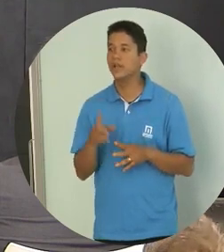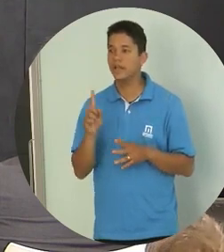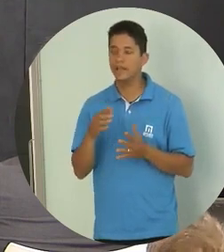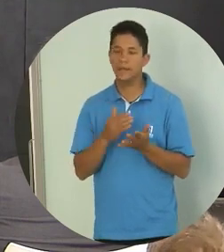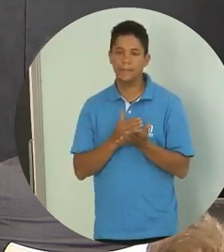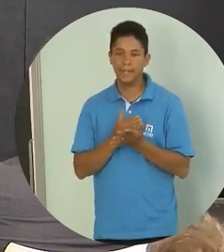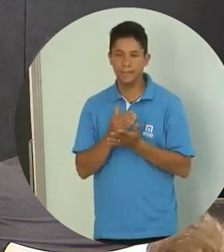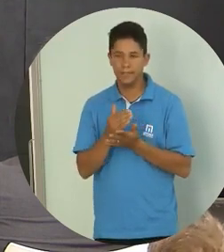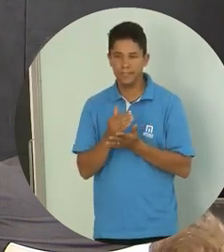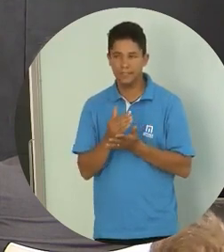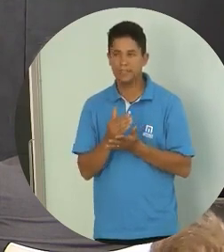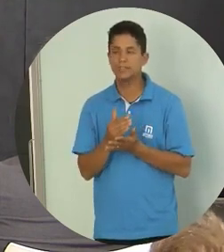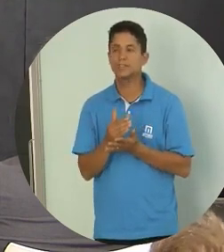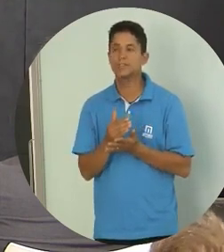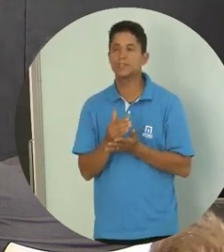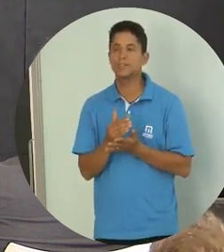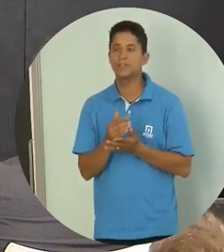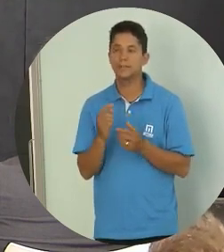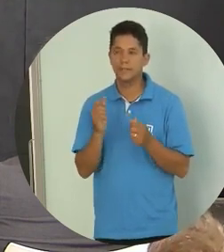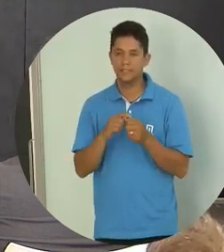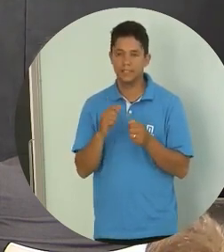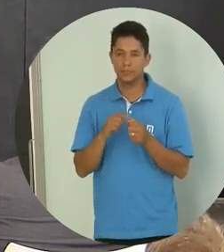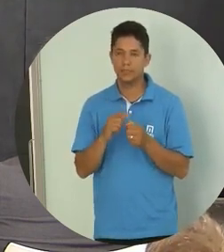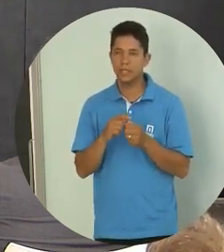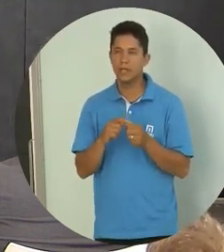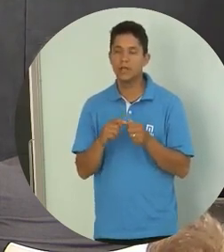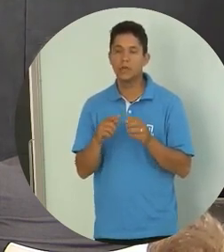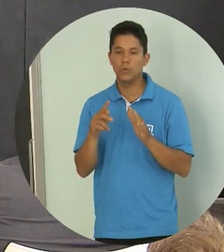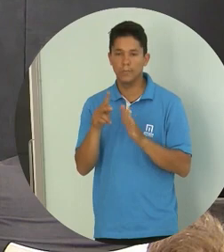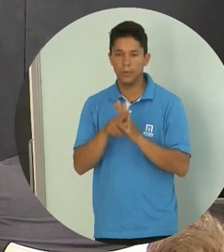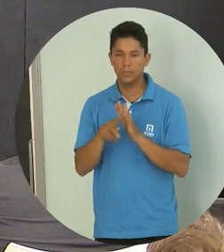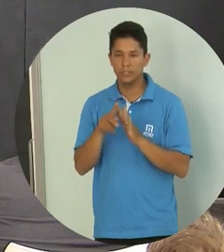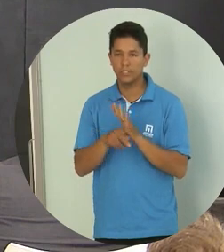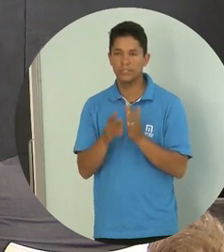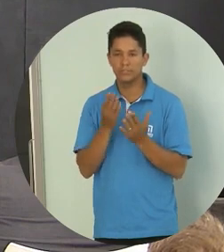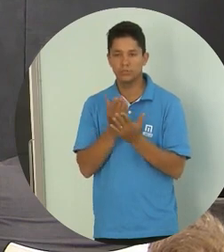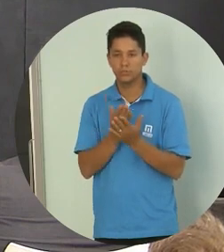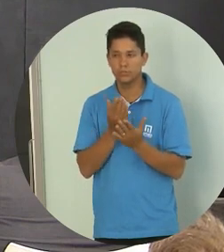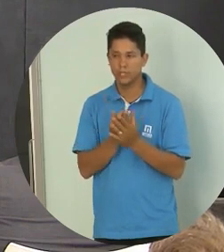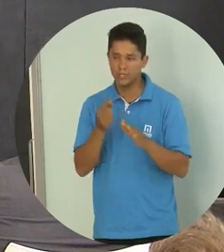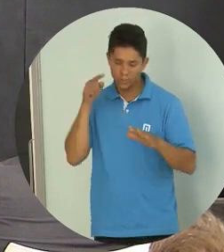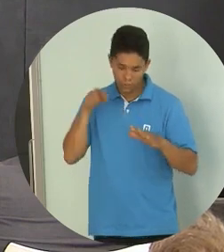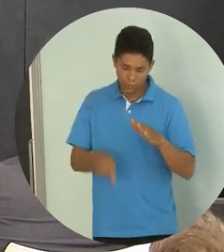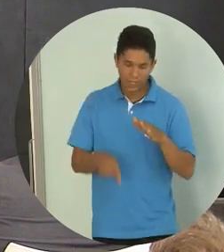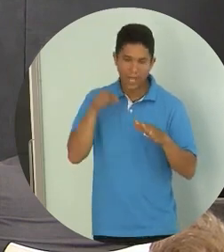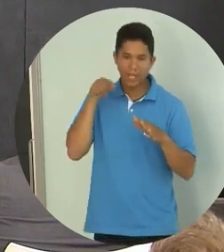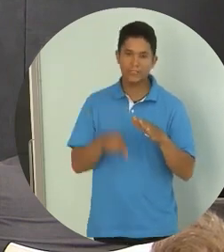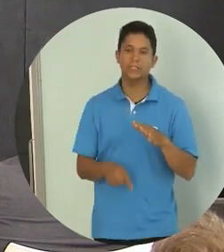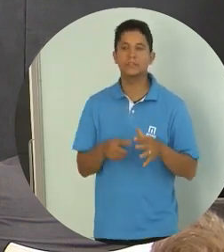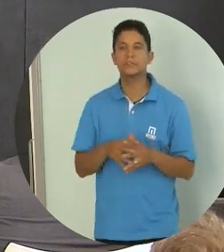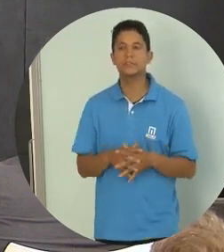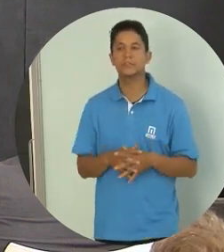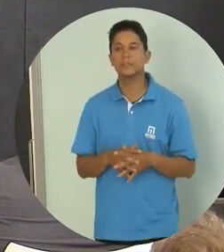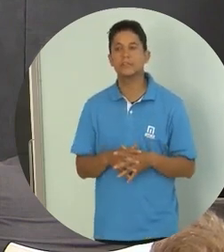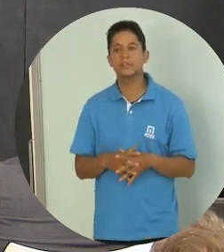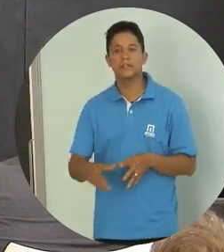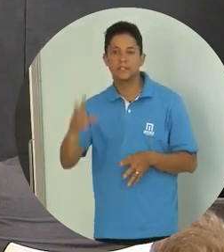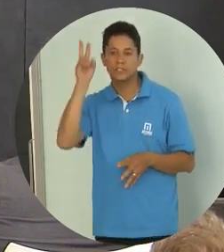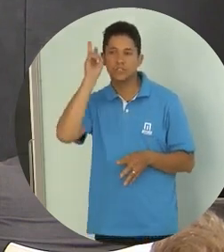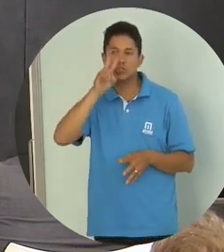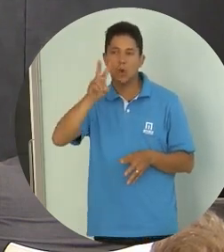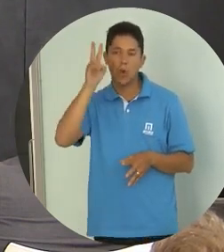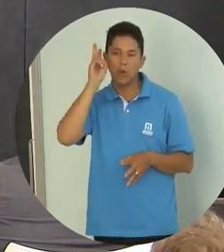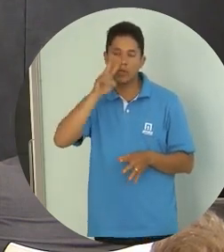a melhor premissa para você executar um projeto é estudar, através de sondagem, através de histórico de